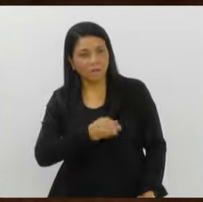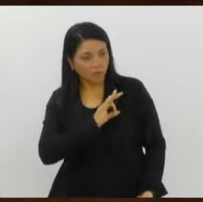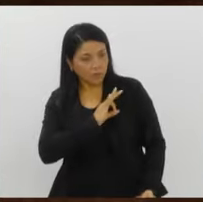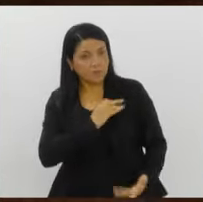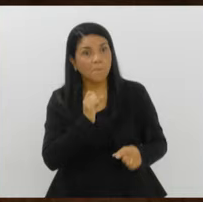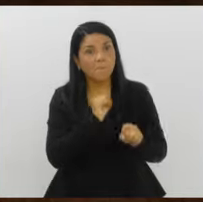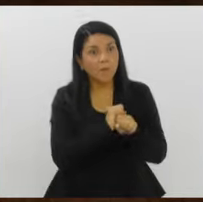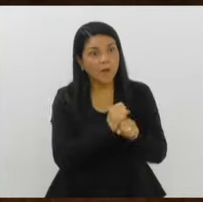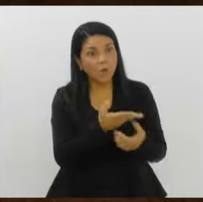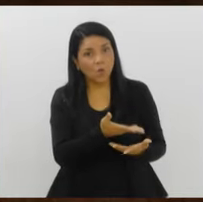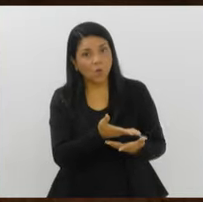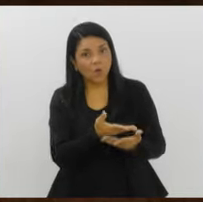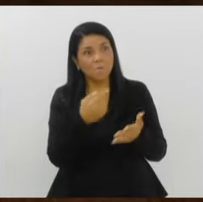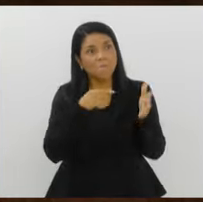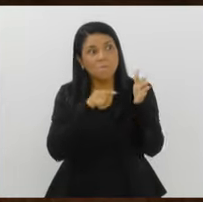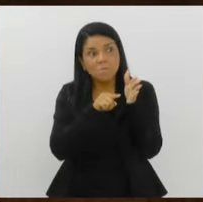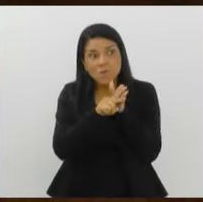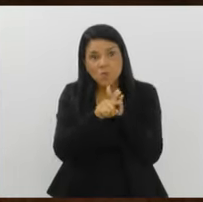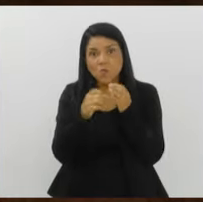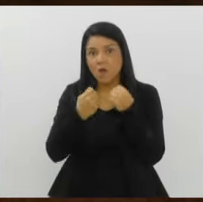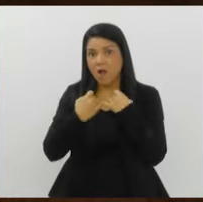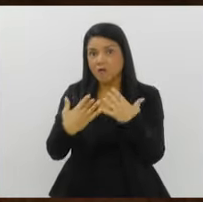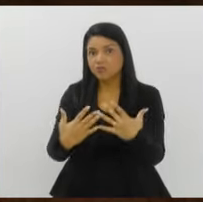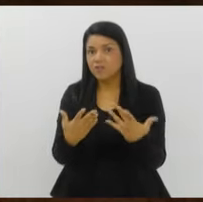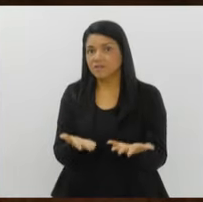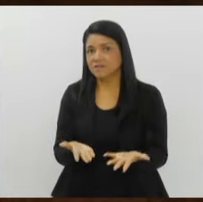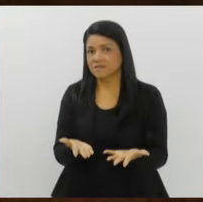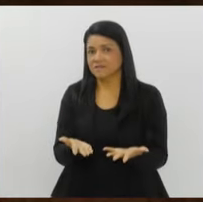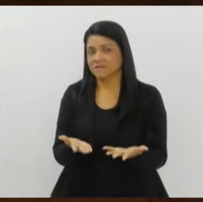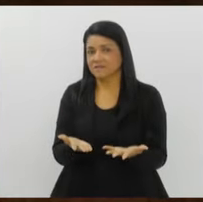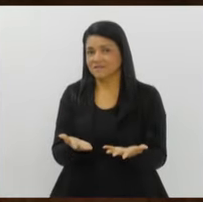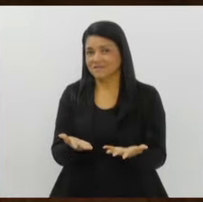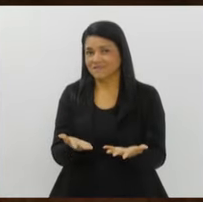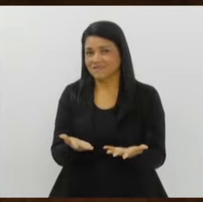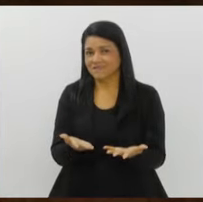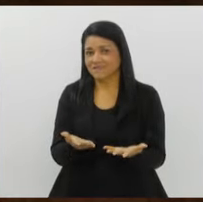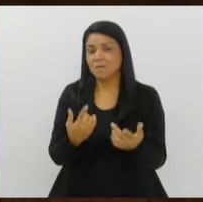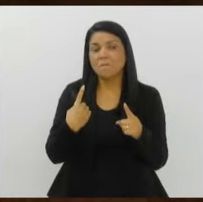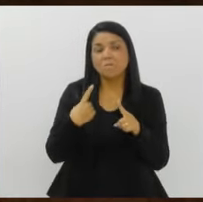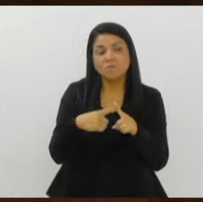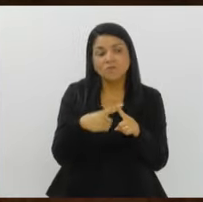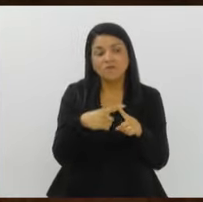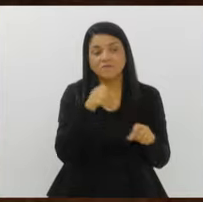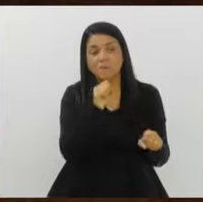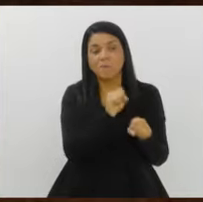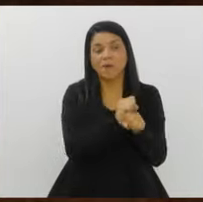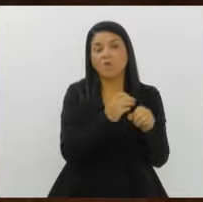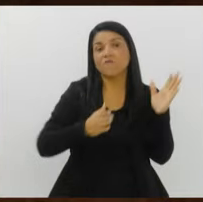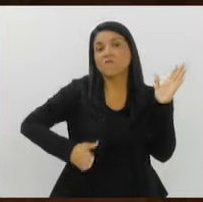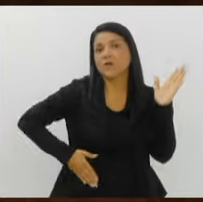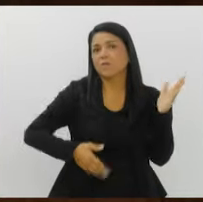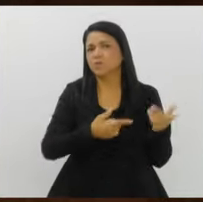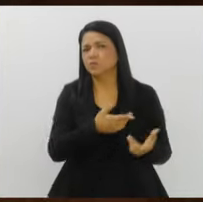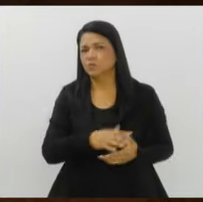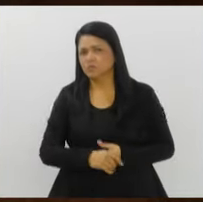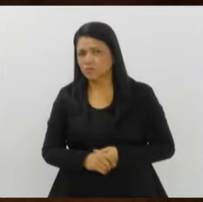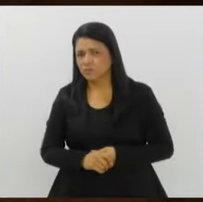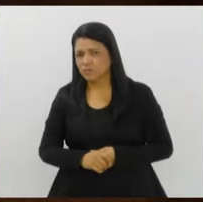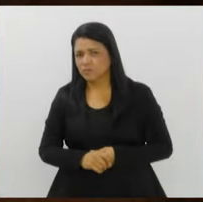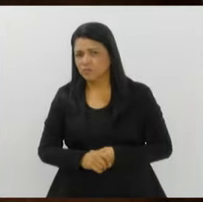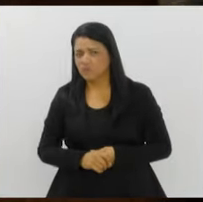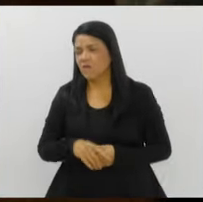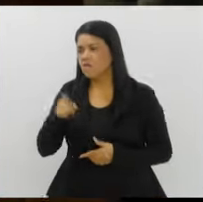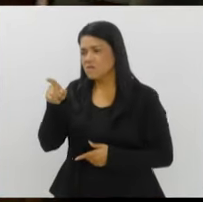Olha a pergunta na audiência de custódia, por que que você parou esse vagabundo? Doutor Serginho, o senhor como operador da lei,